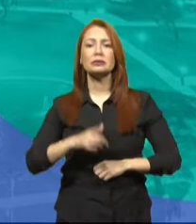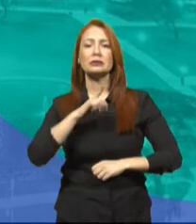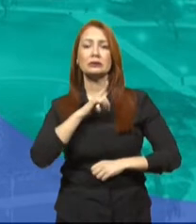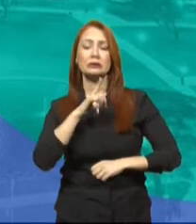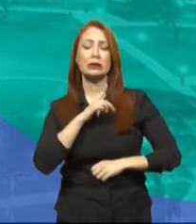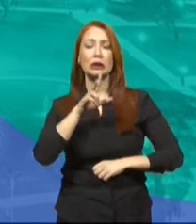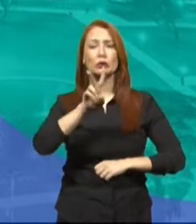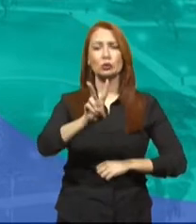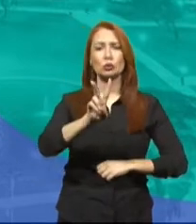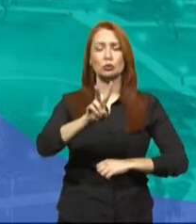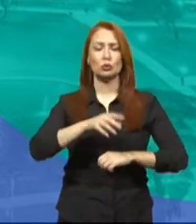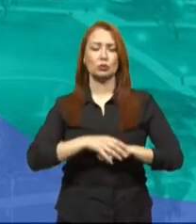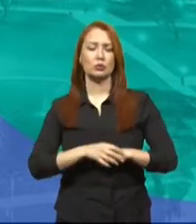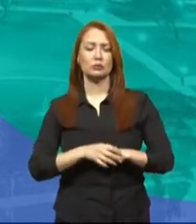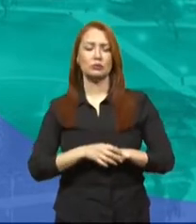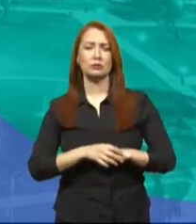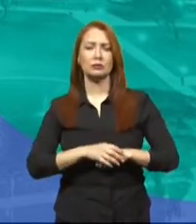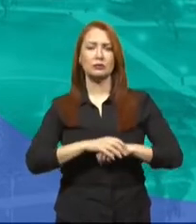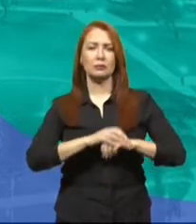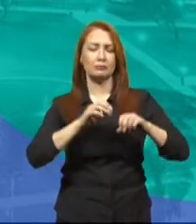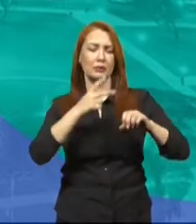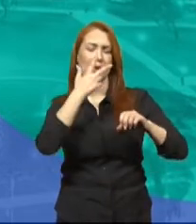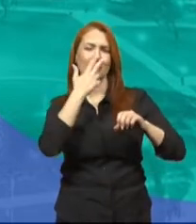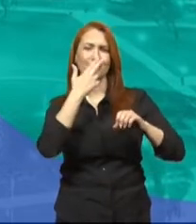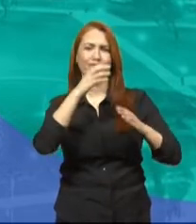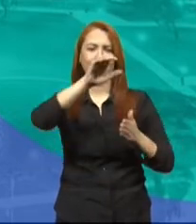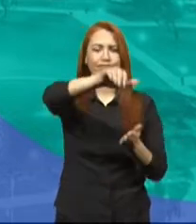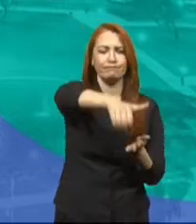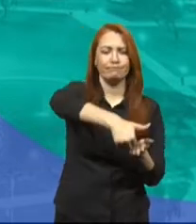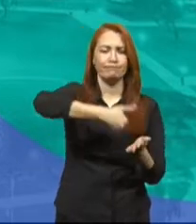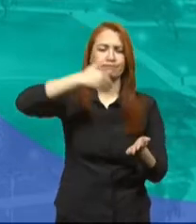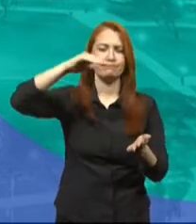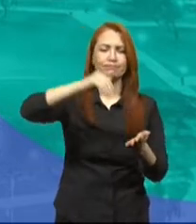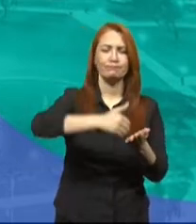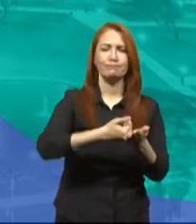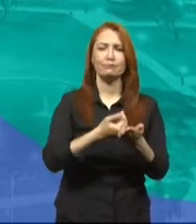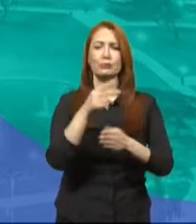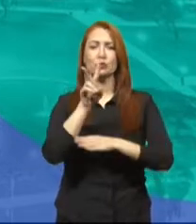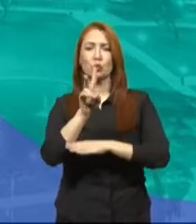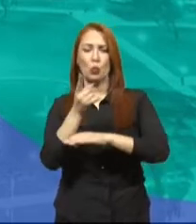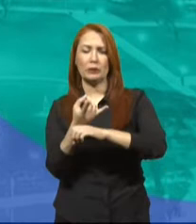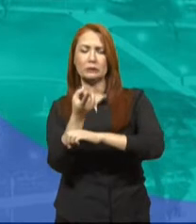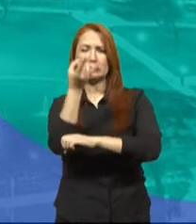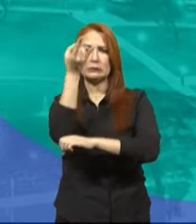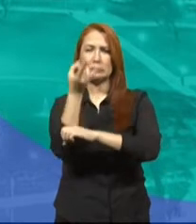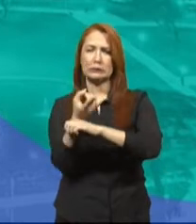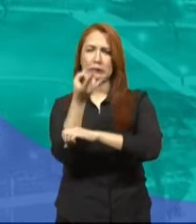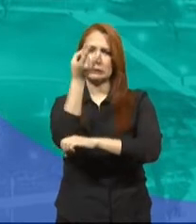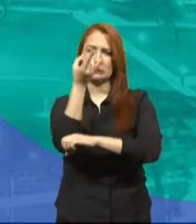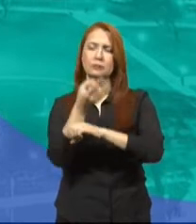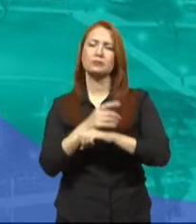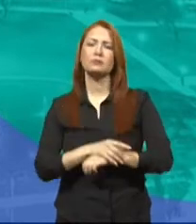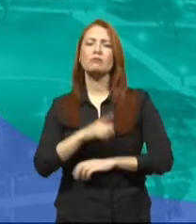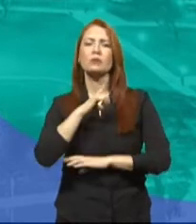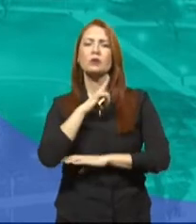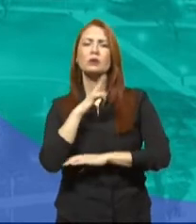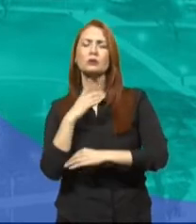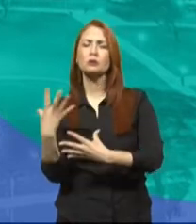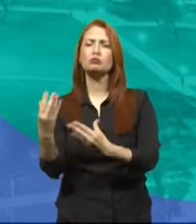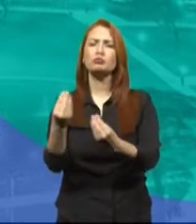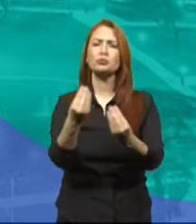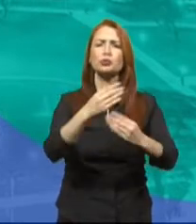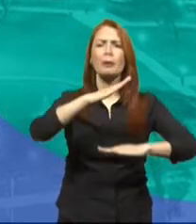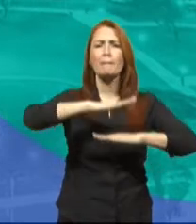retroescavadeiras, de uma pá carregadeira, de duas empilhadeiras, e temos várias prensas